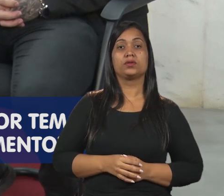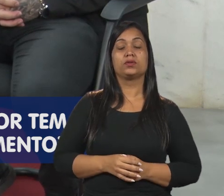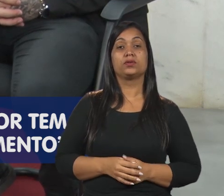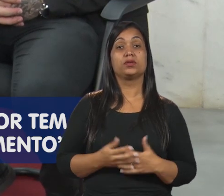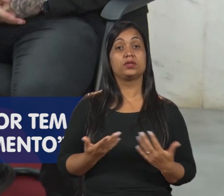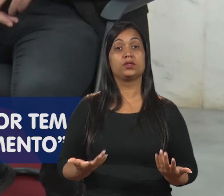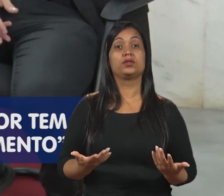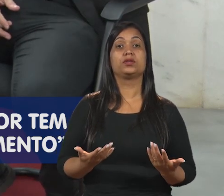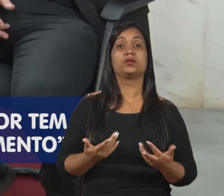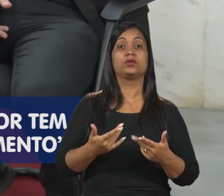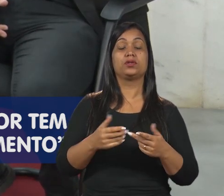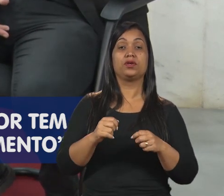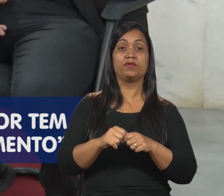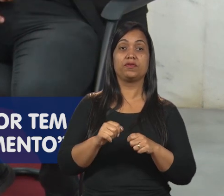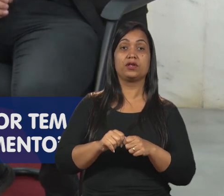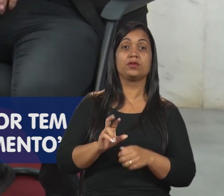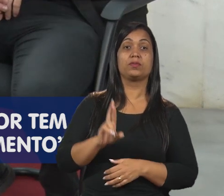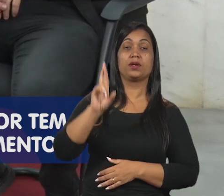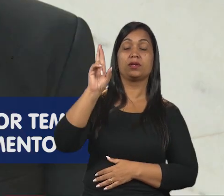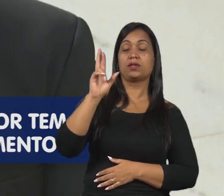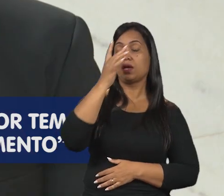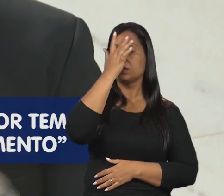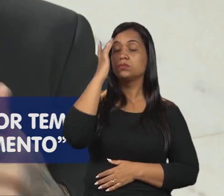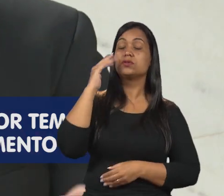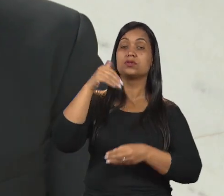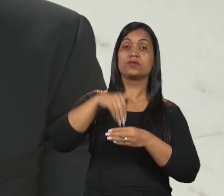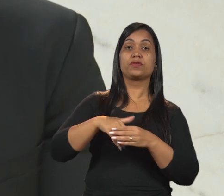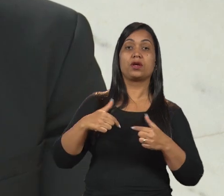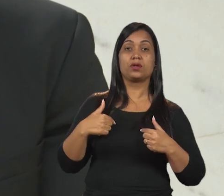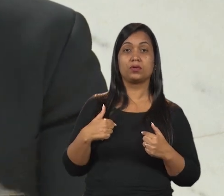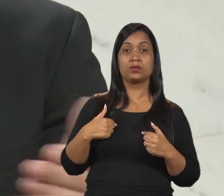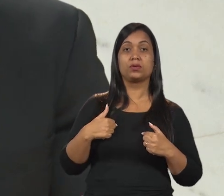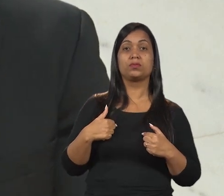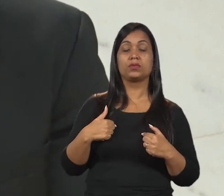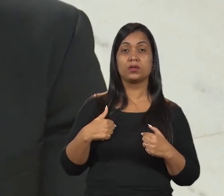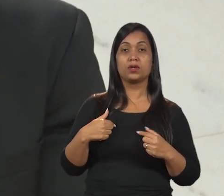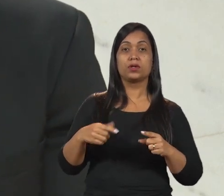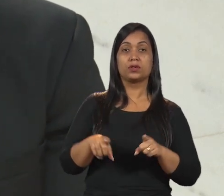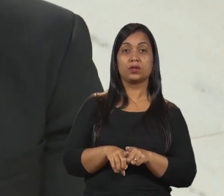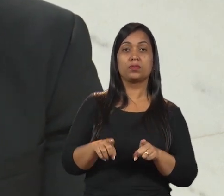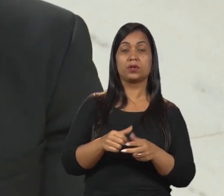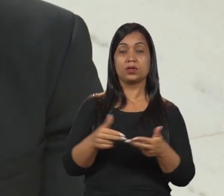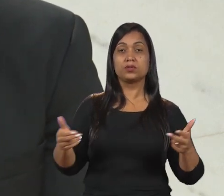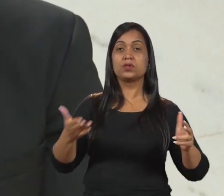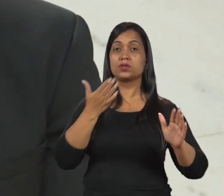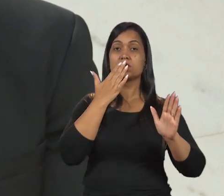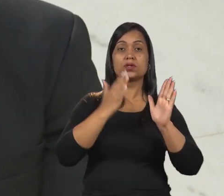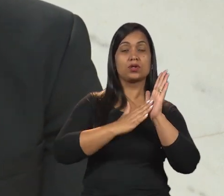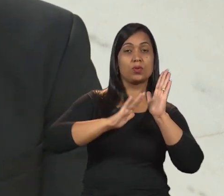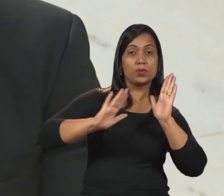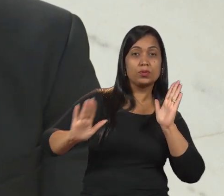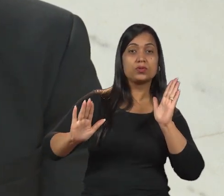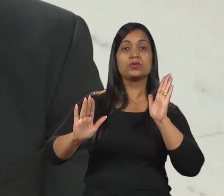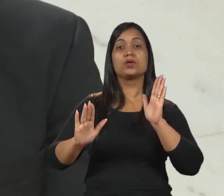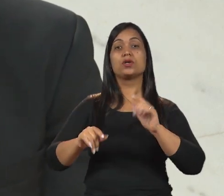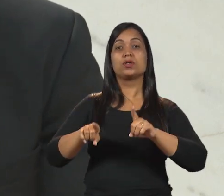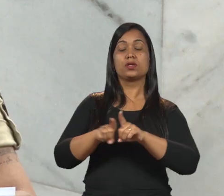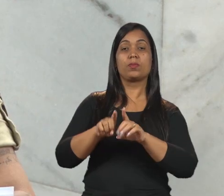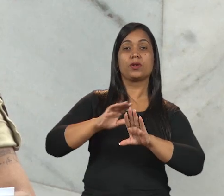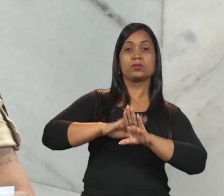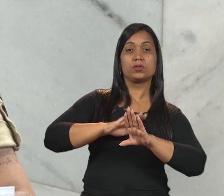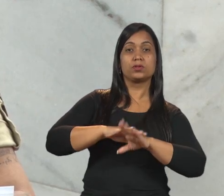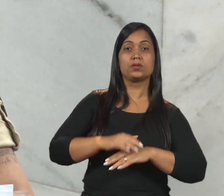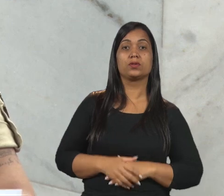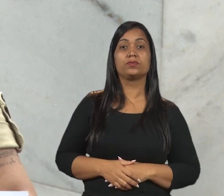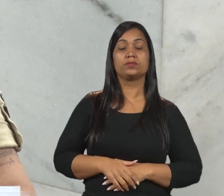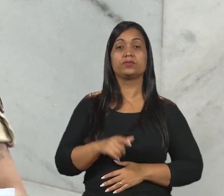tenho feito o máximo para representar aqueles que me colocaram aqui, também dentro daquilo que eu me comprometi, cumprir com os meus ideais. Você falou da questão